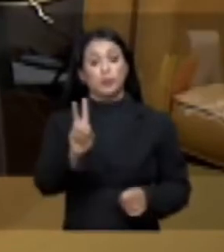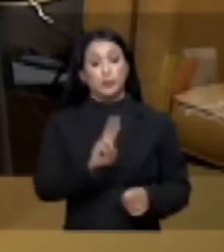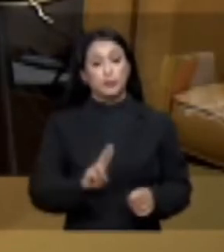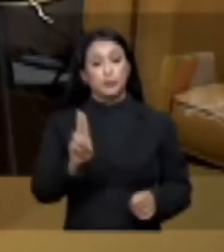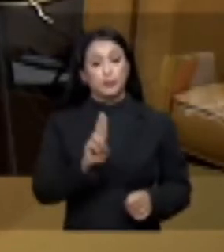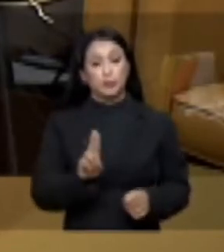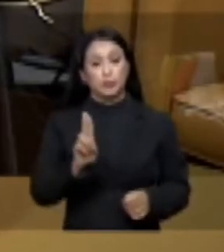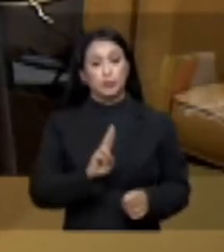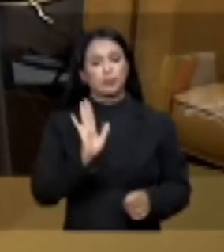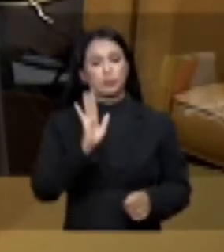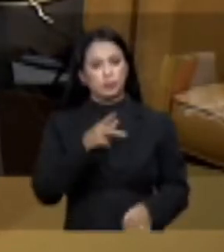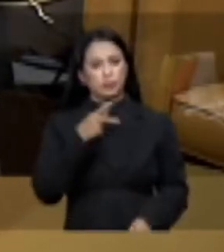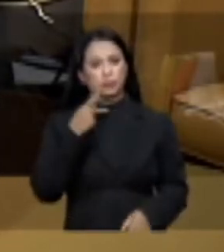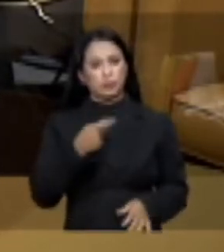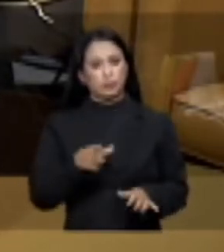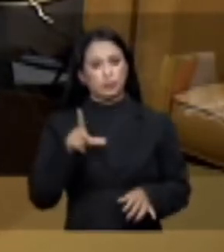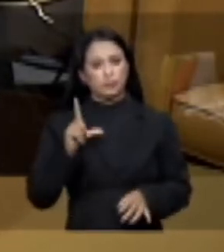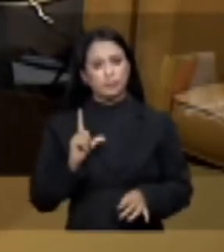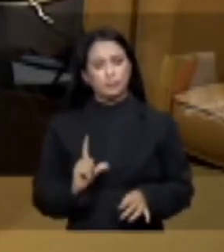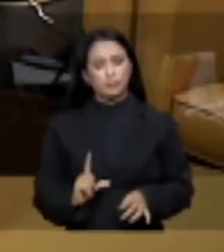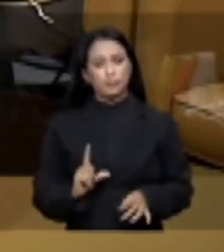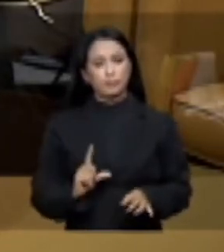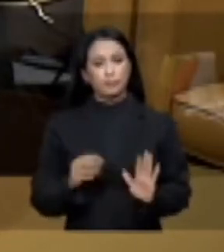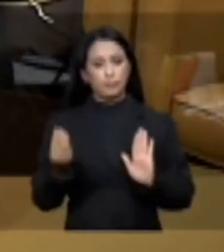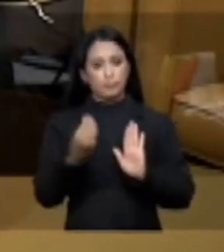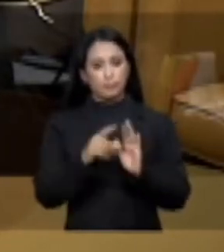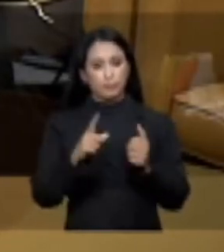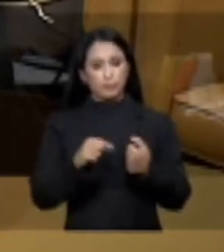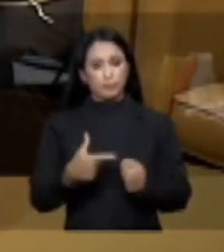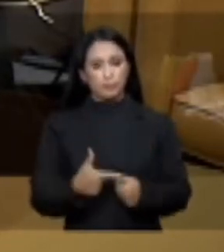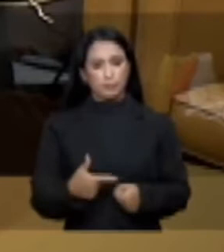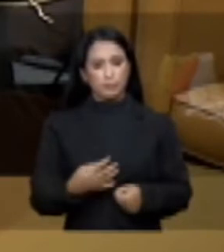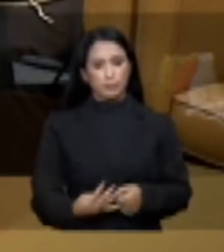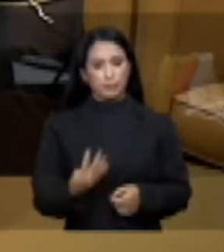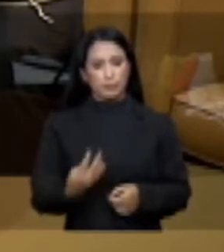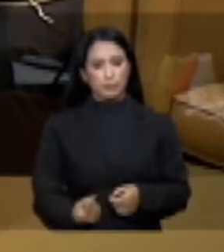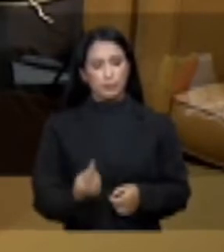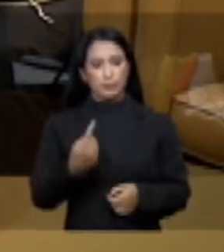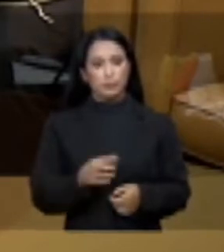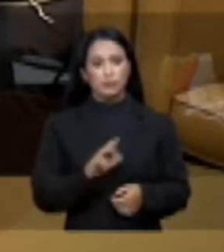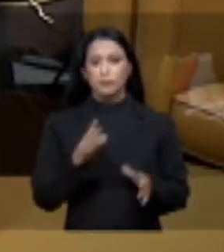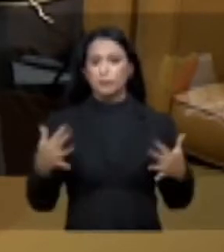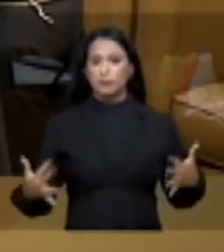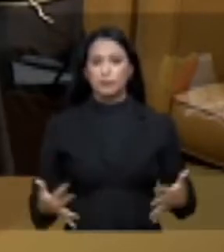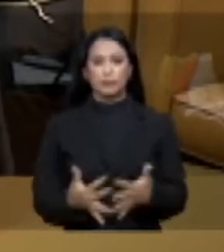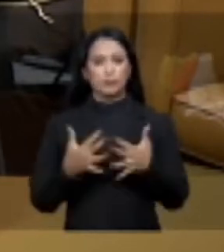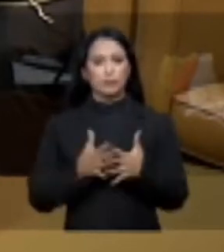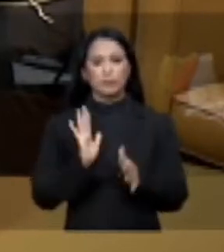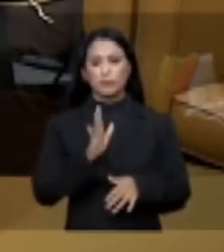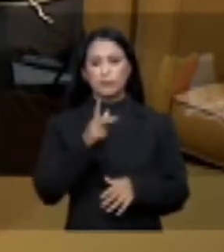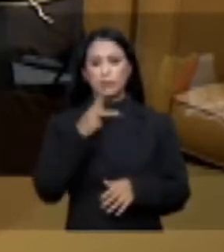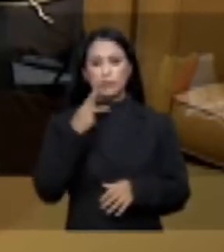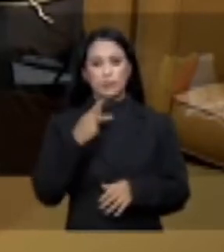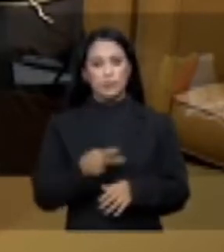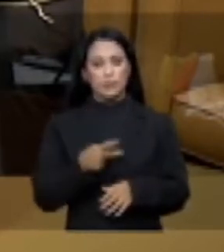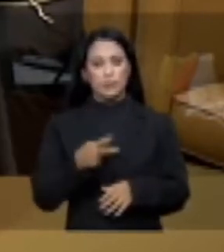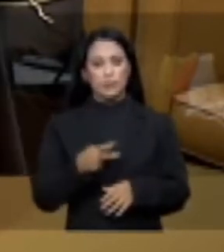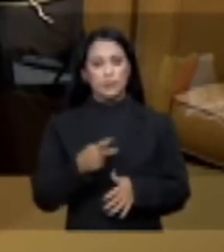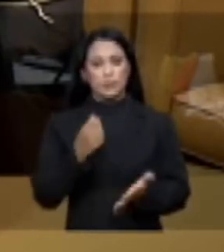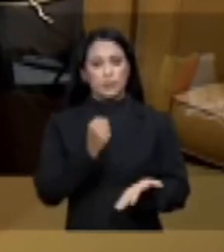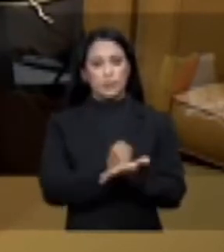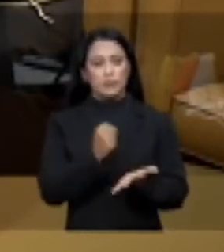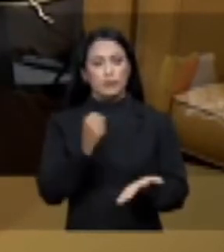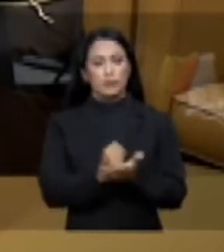interfederativa, como já dissemos, e que estão previstos no artigo 241, não se confundem com os já citados contratos